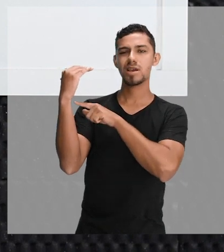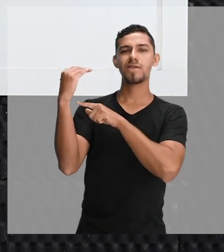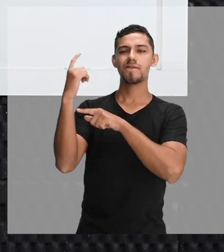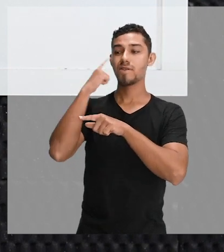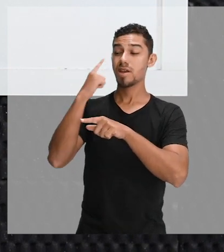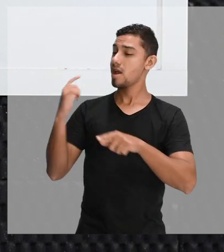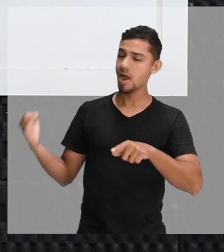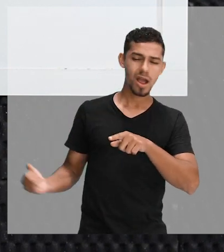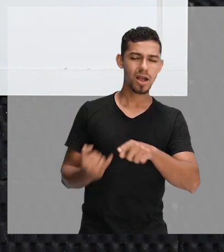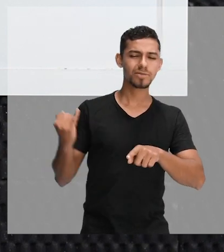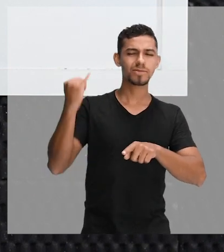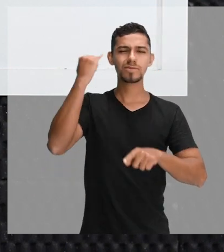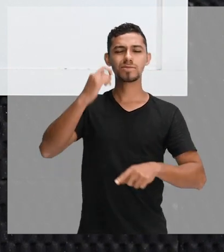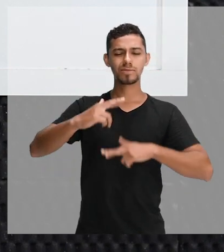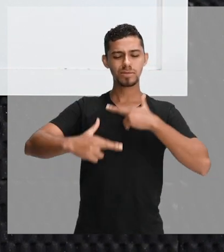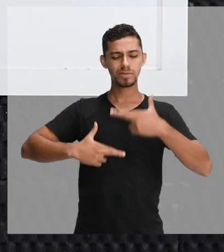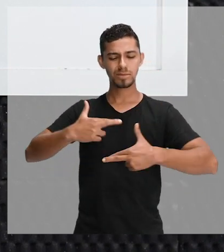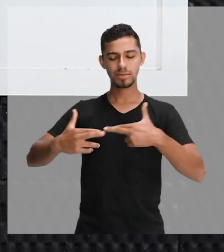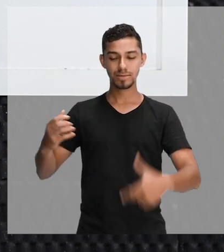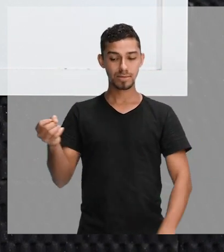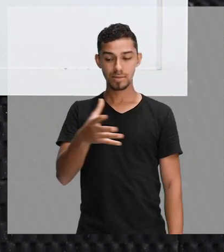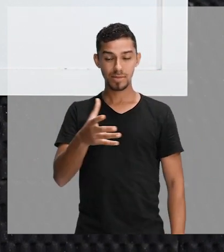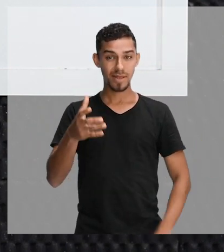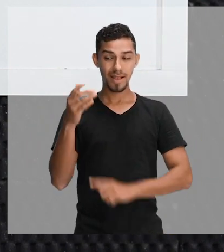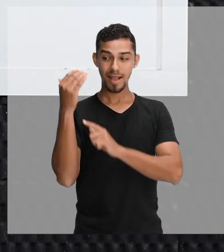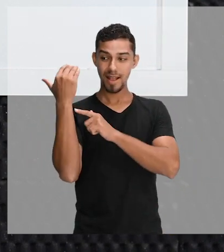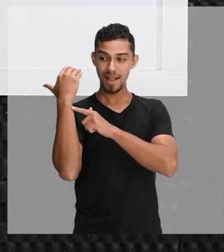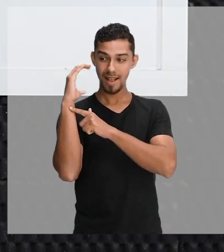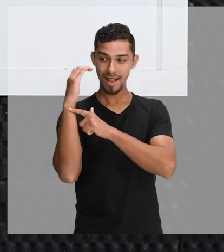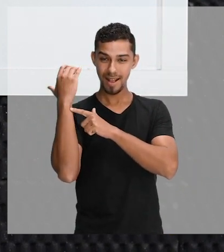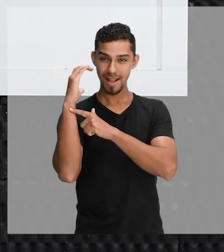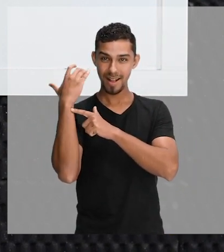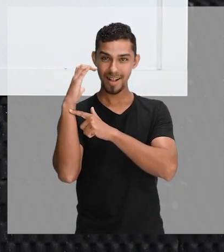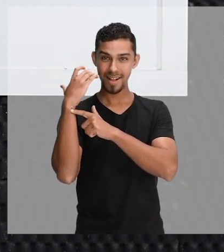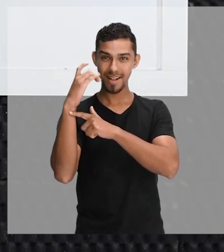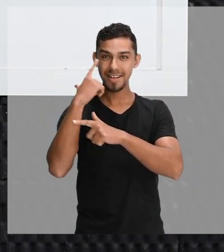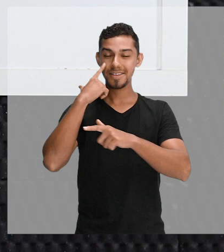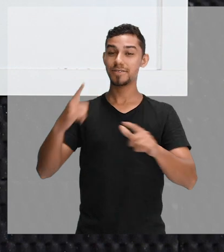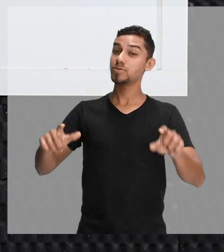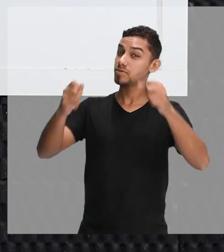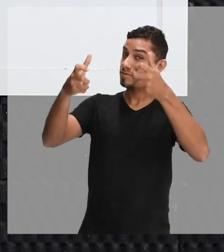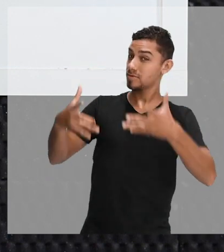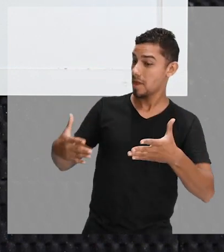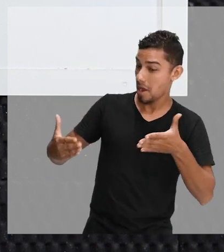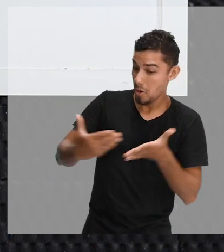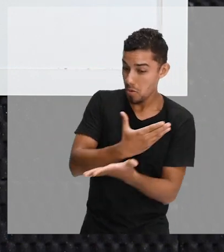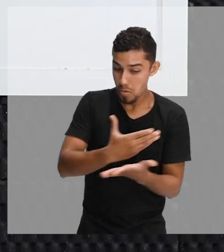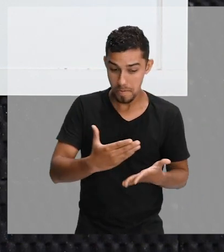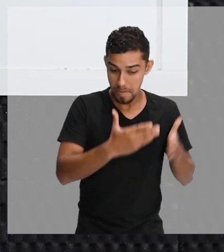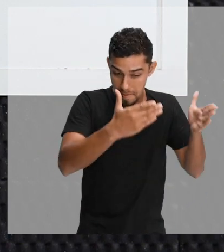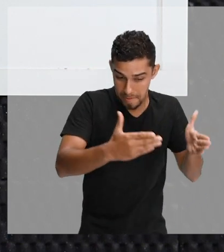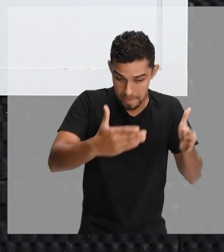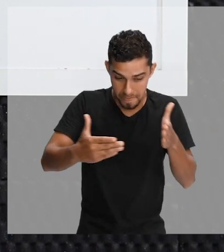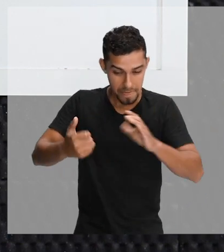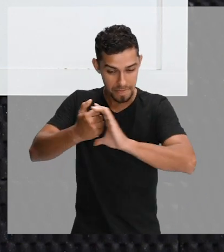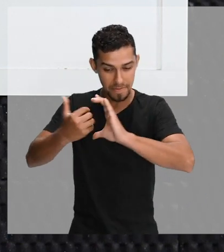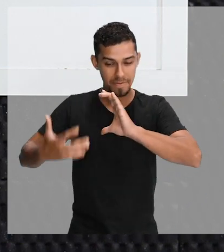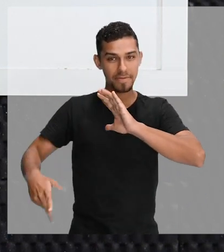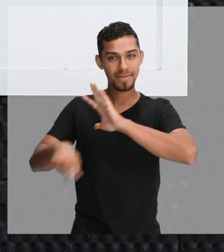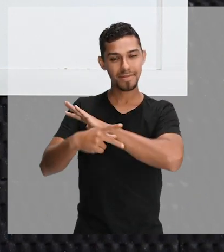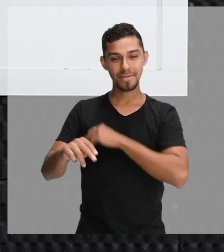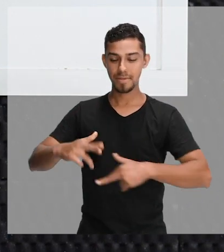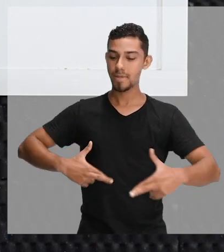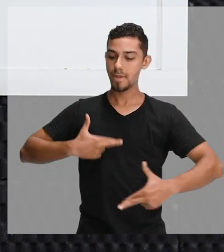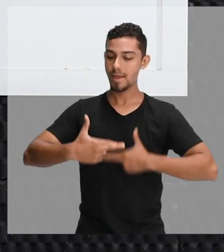fundamental para a filosofia moderna. Veja só, nós vamos falar de alguns elementos do Renascimento, algumas características, para chegar até